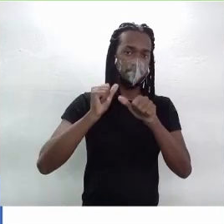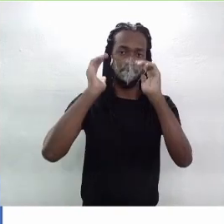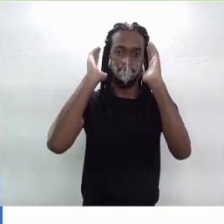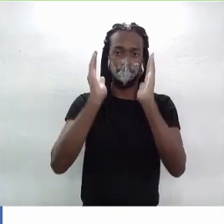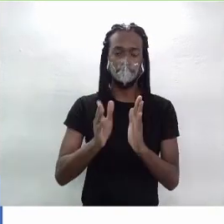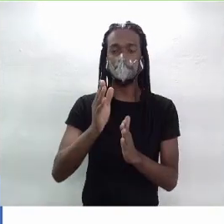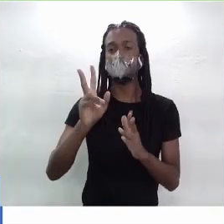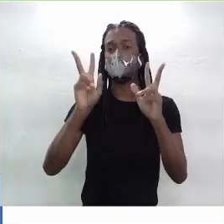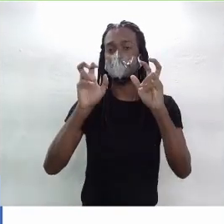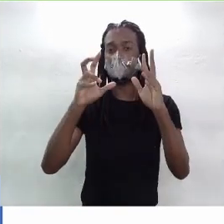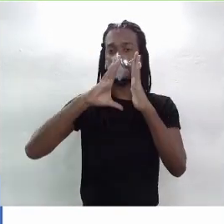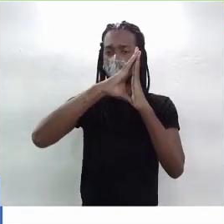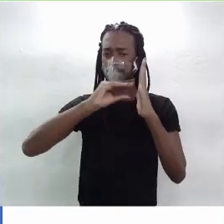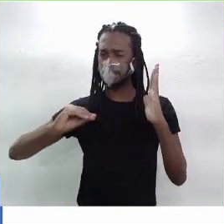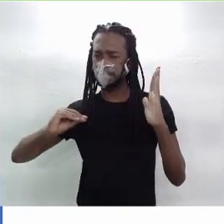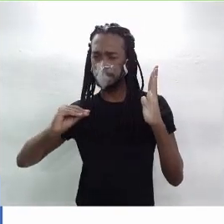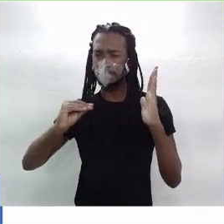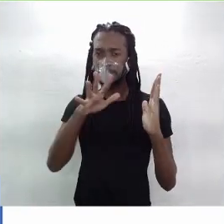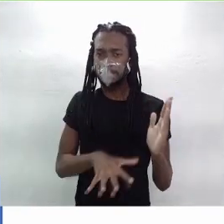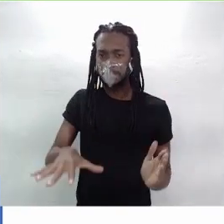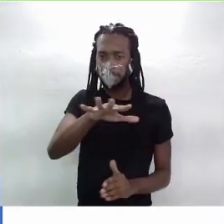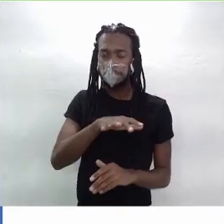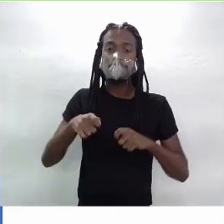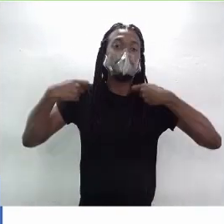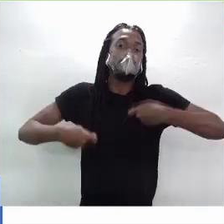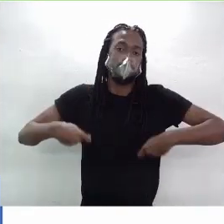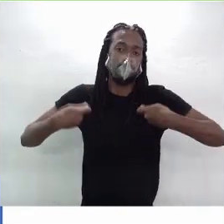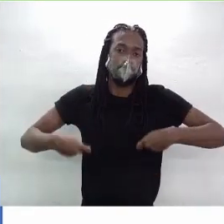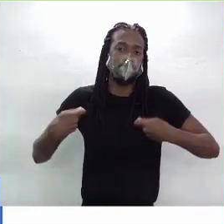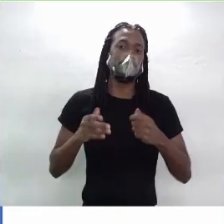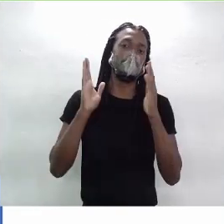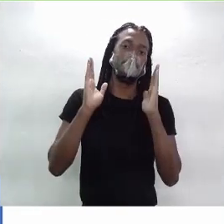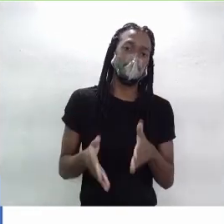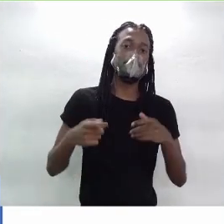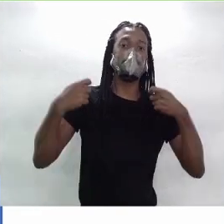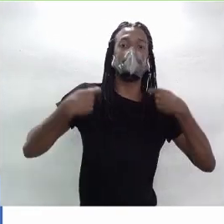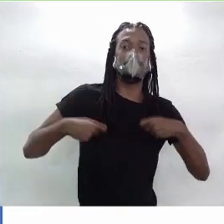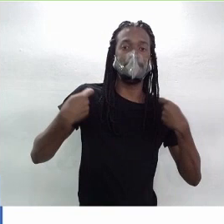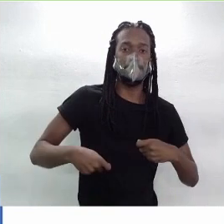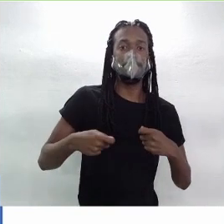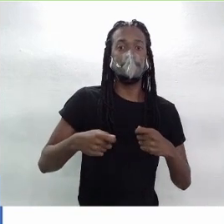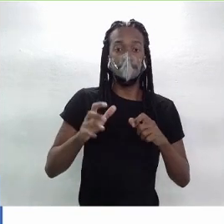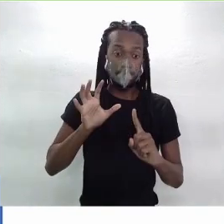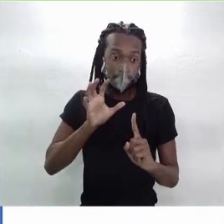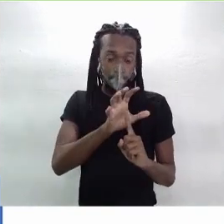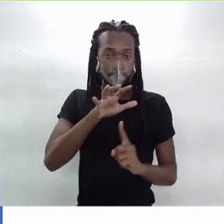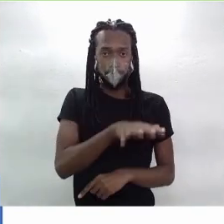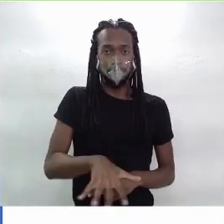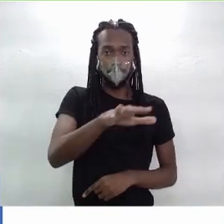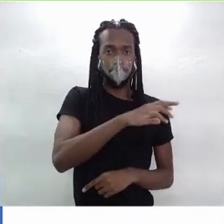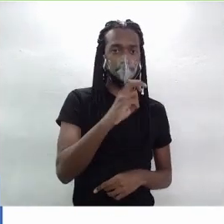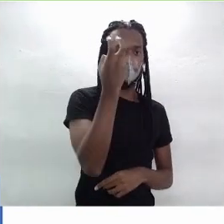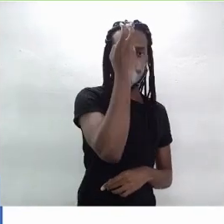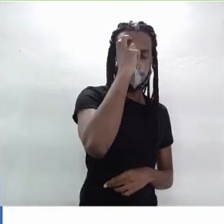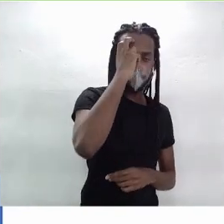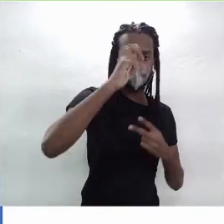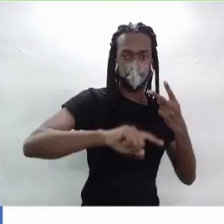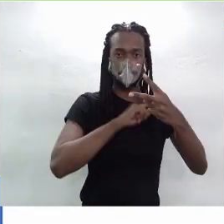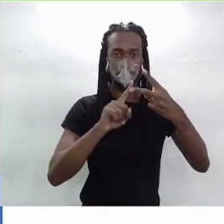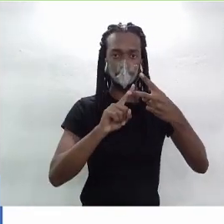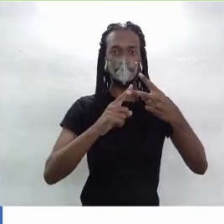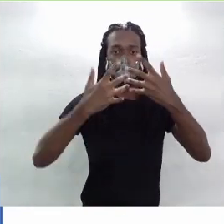de modelos que necessariamente afetam fatores culturais,